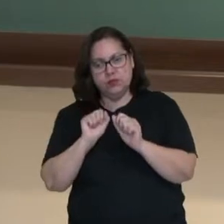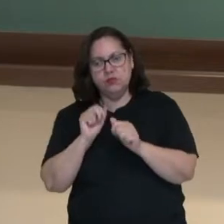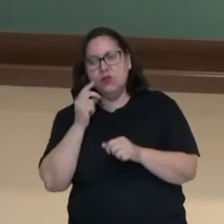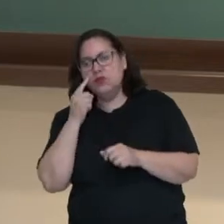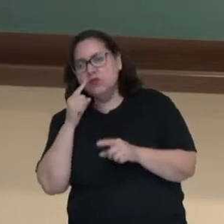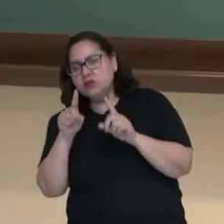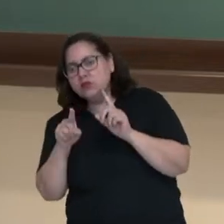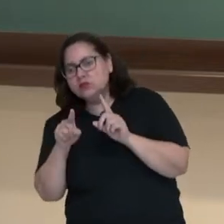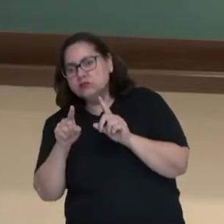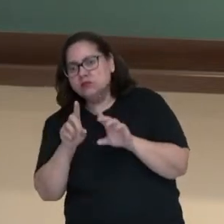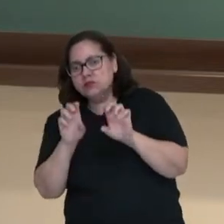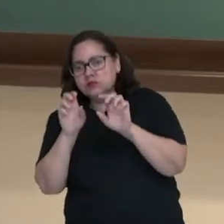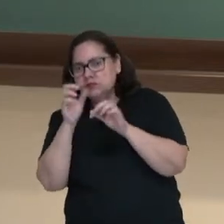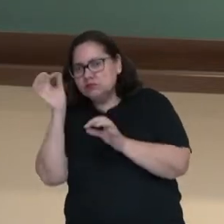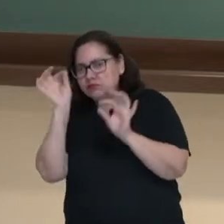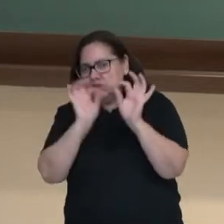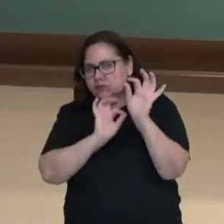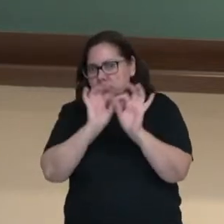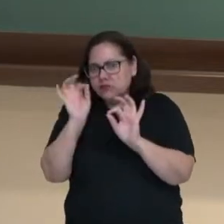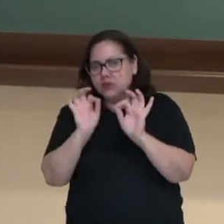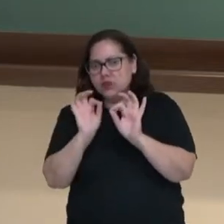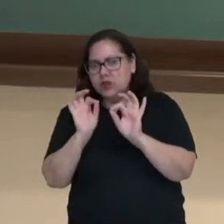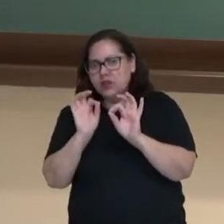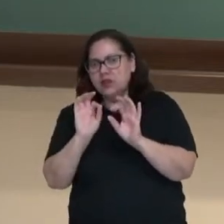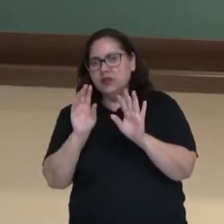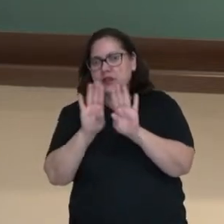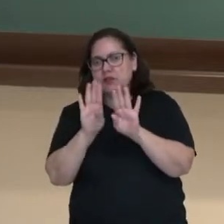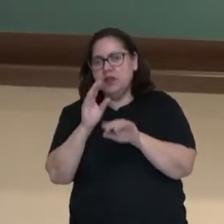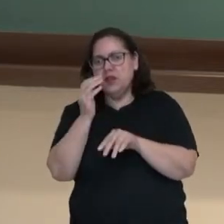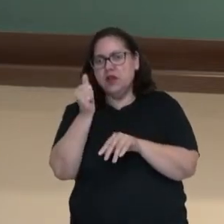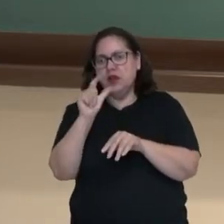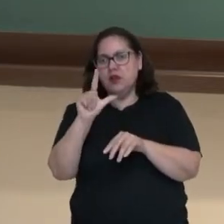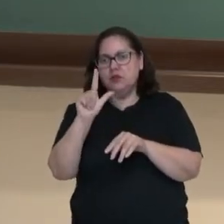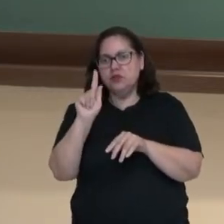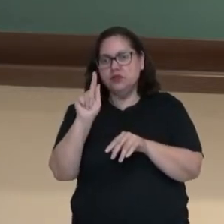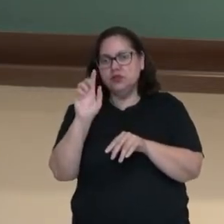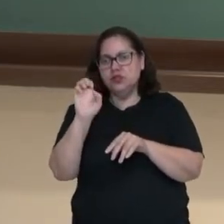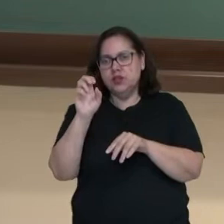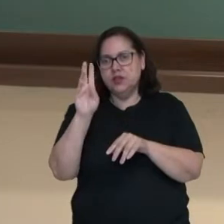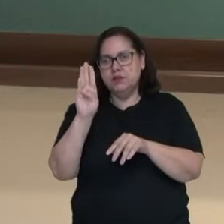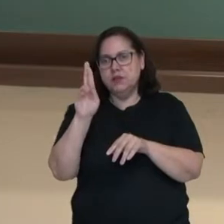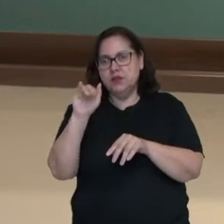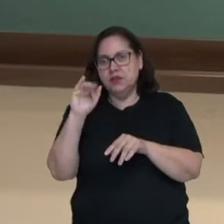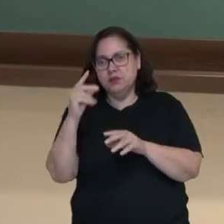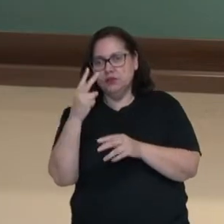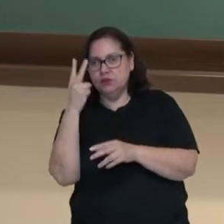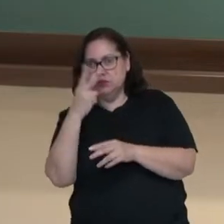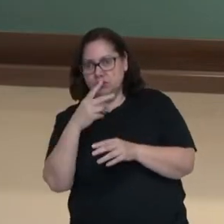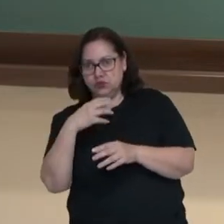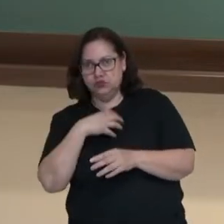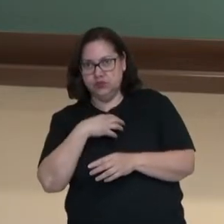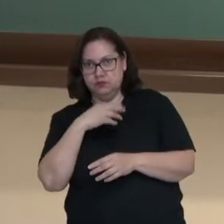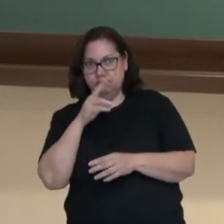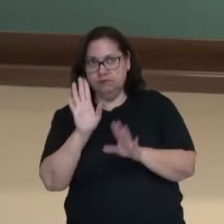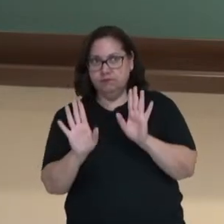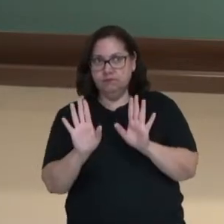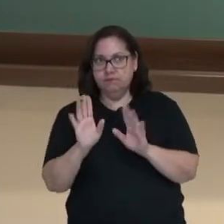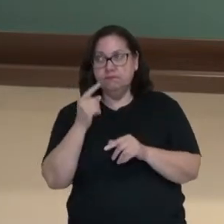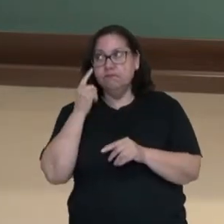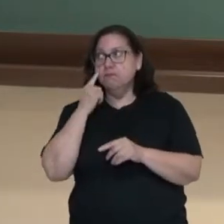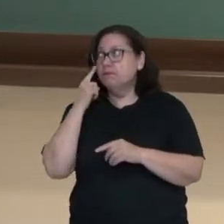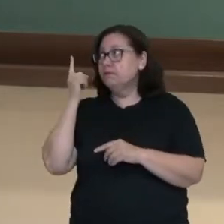verificar essa solução geometricamente e algebricamente, ou seja, de duas maneiras? Será? Vamos